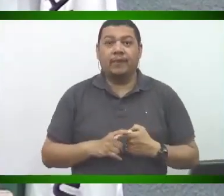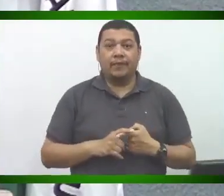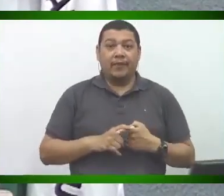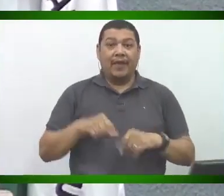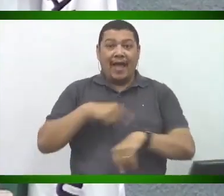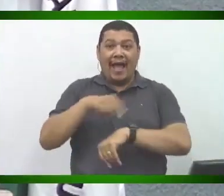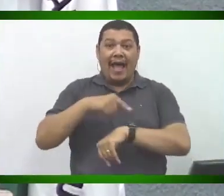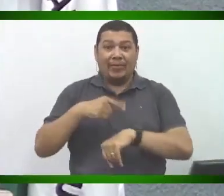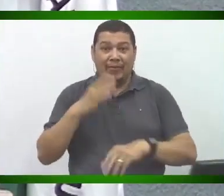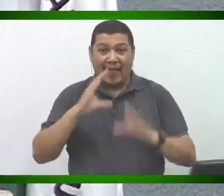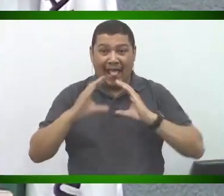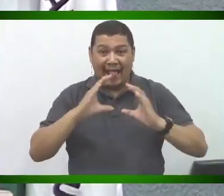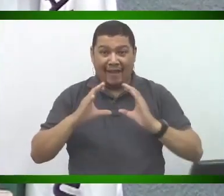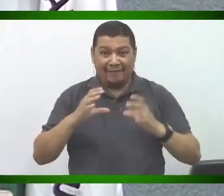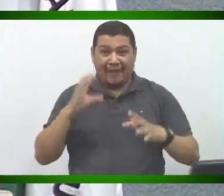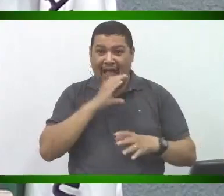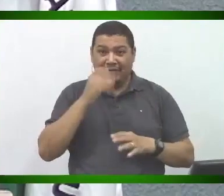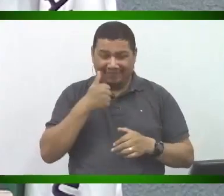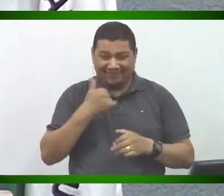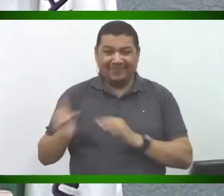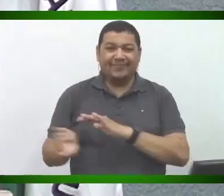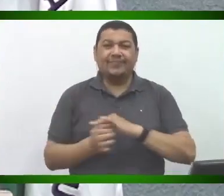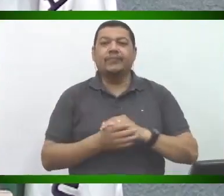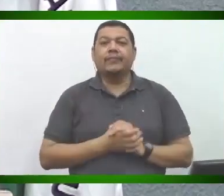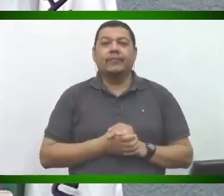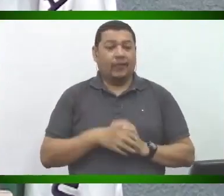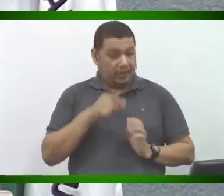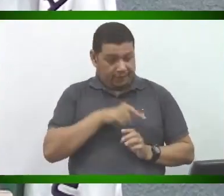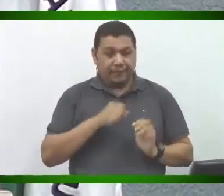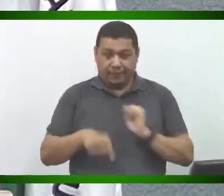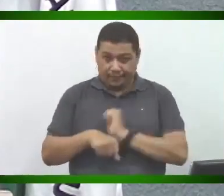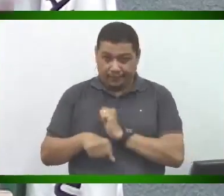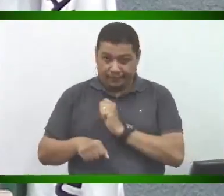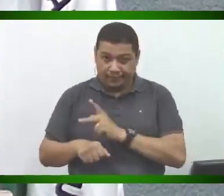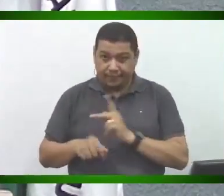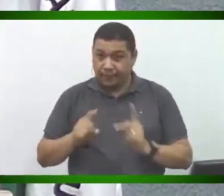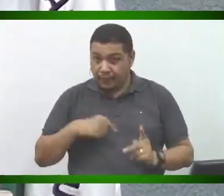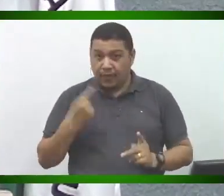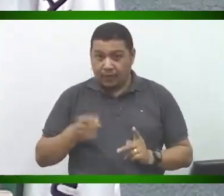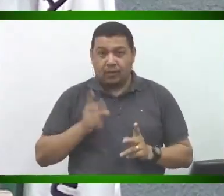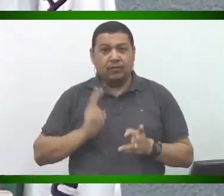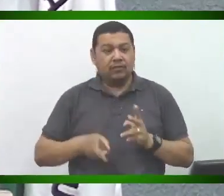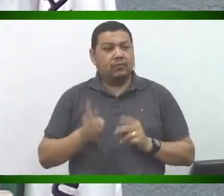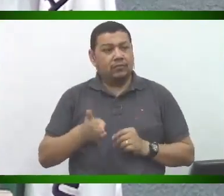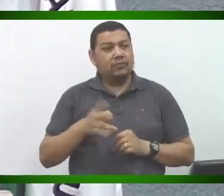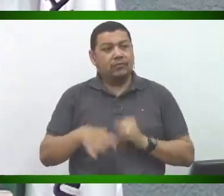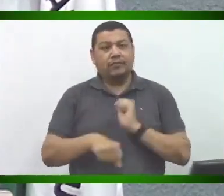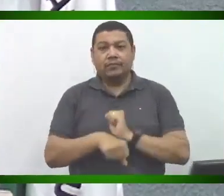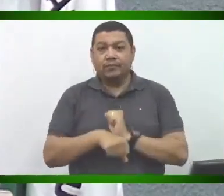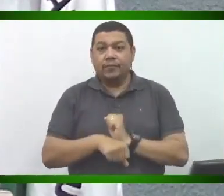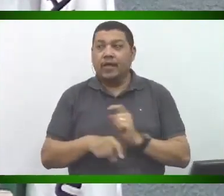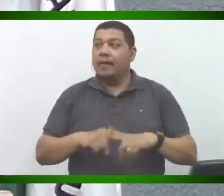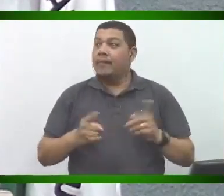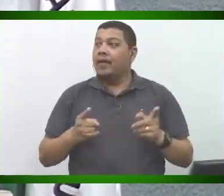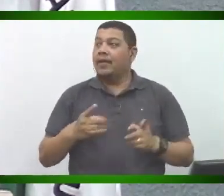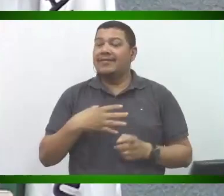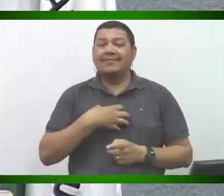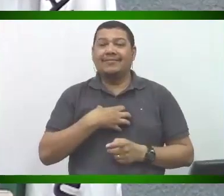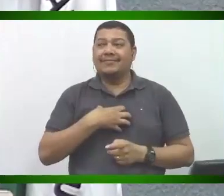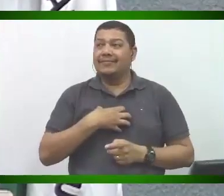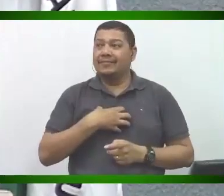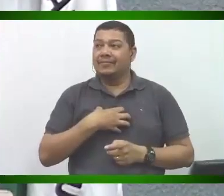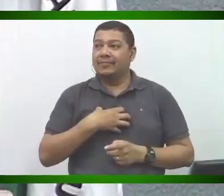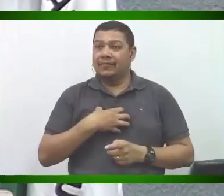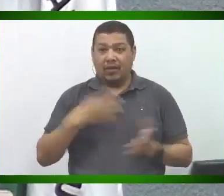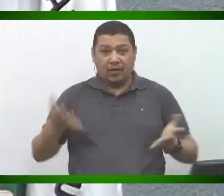né? E aí, a partir dali, nós acompanhamos todos aqueles fatos e, infelizmente, eu vou